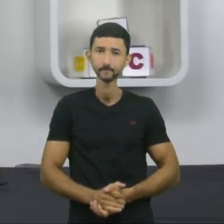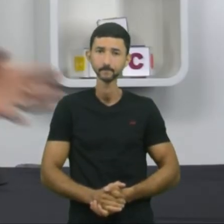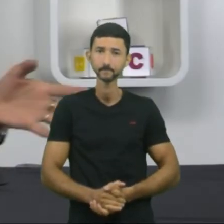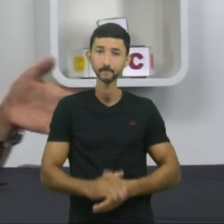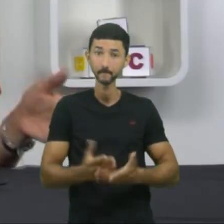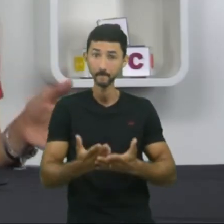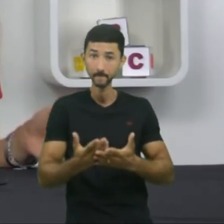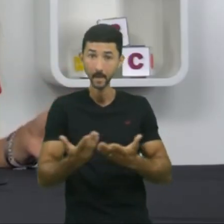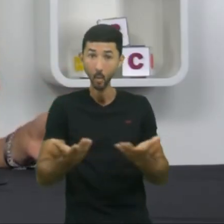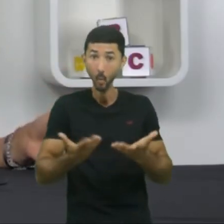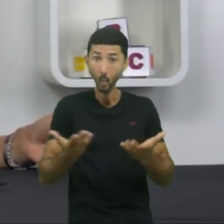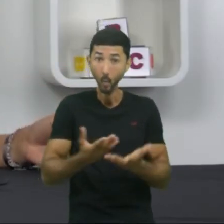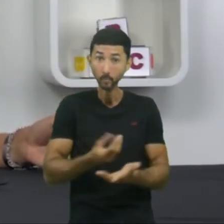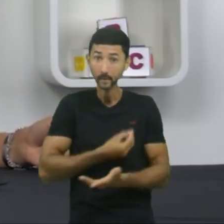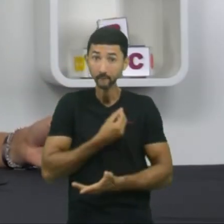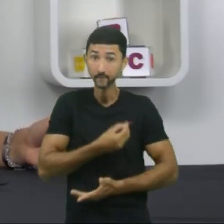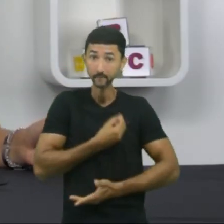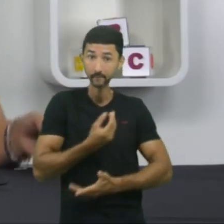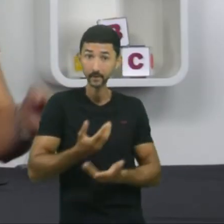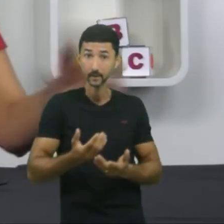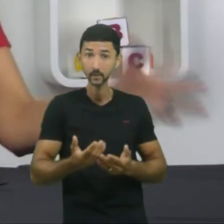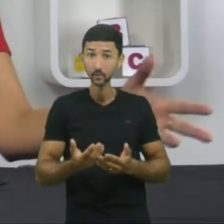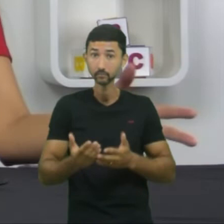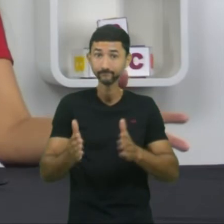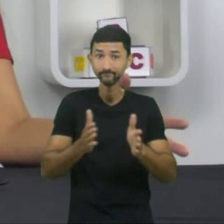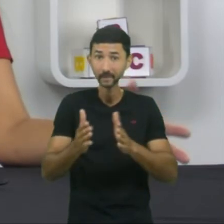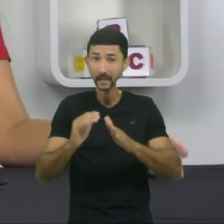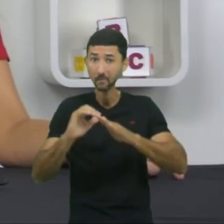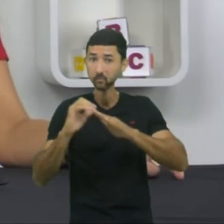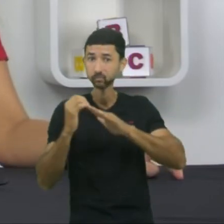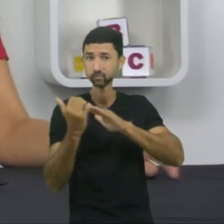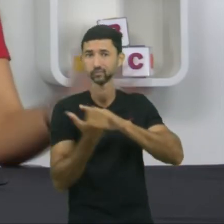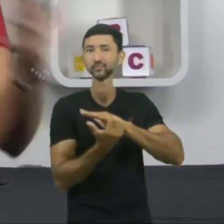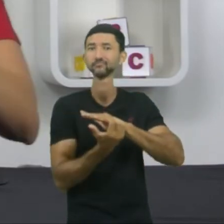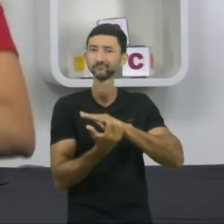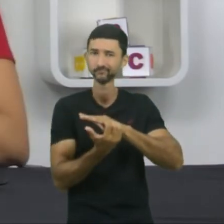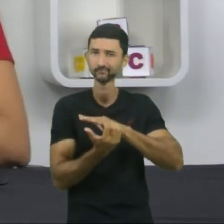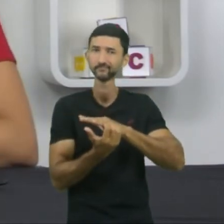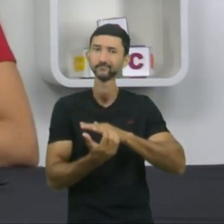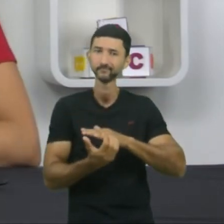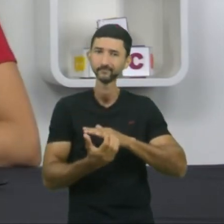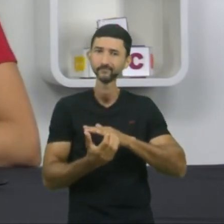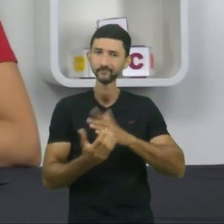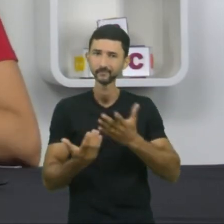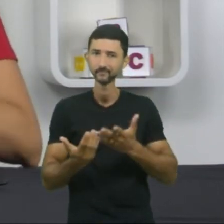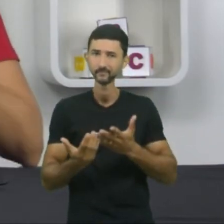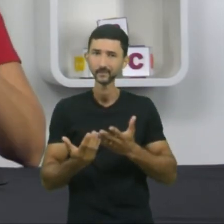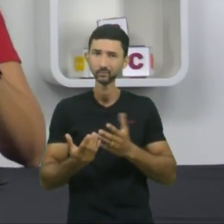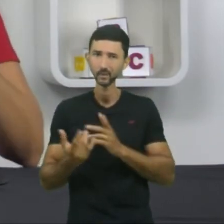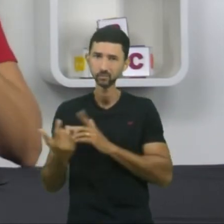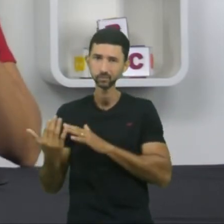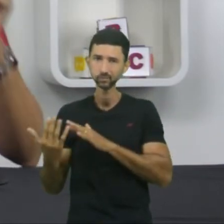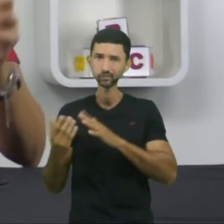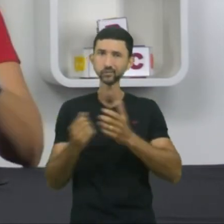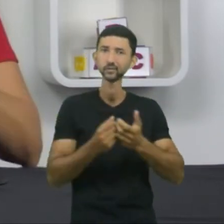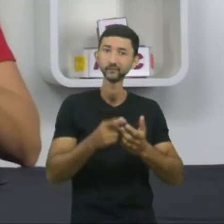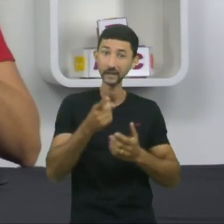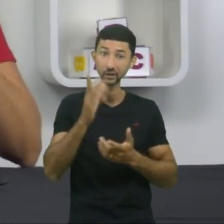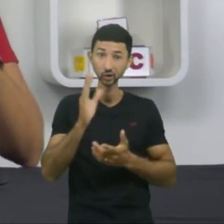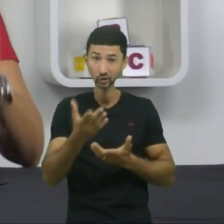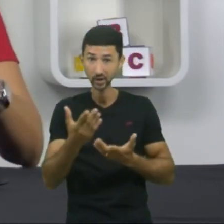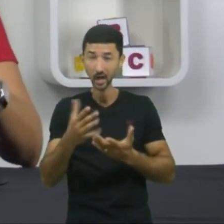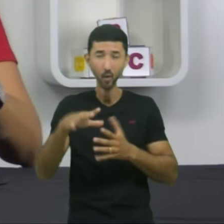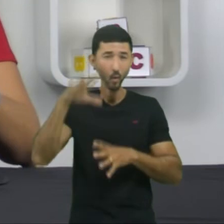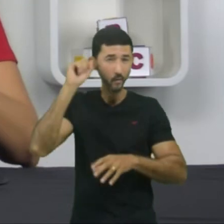Nós estamos vivenciando um período de pandemia e junto com ela, eu tenho certeza que vocês já